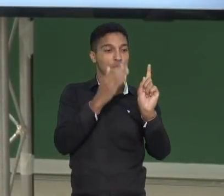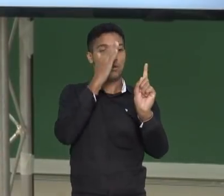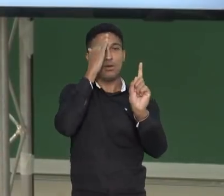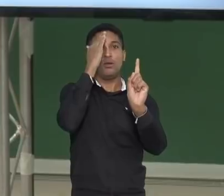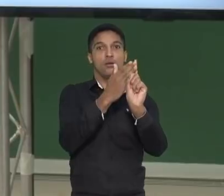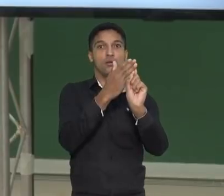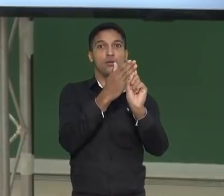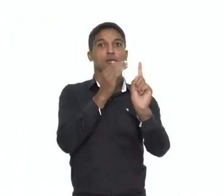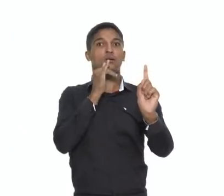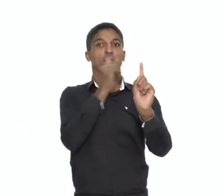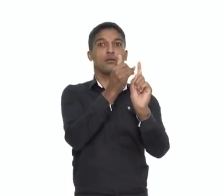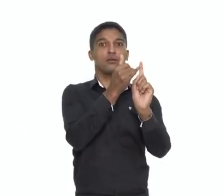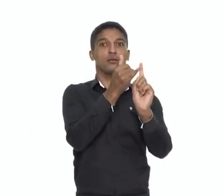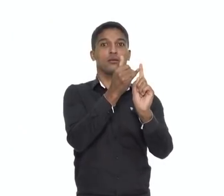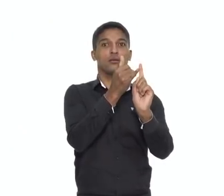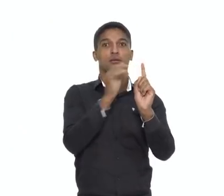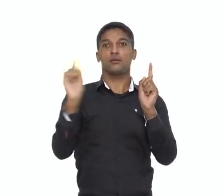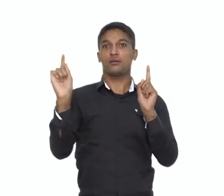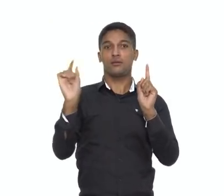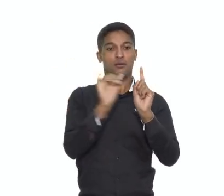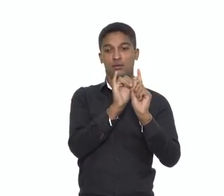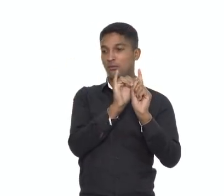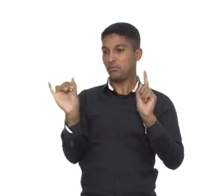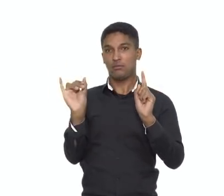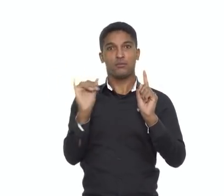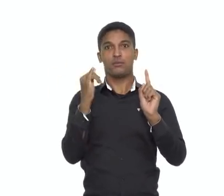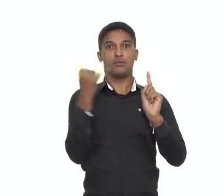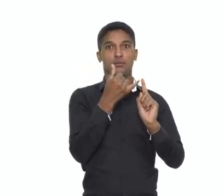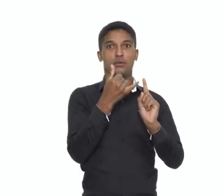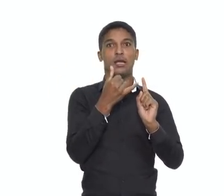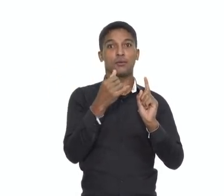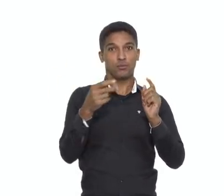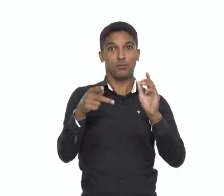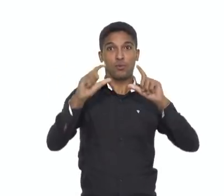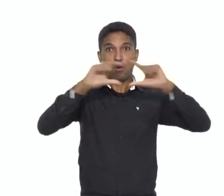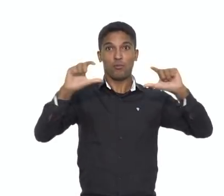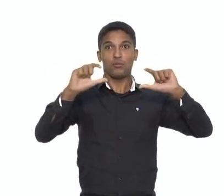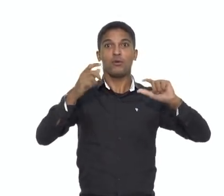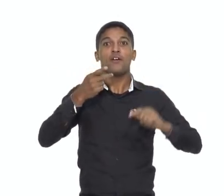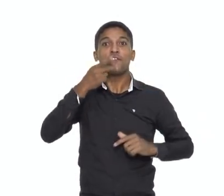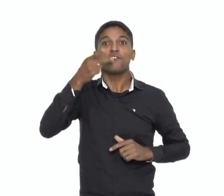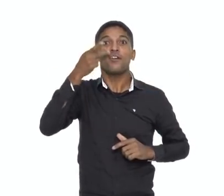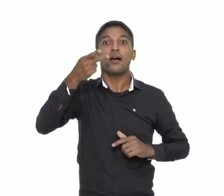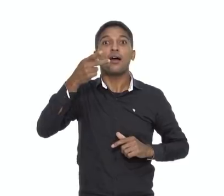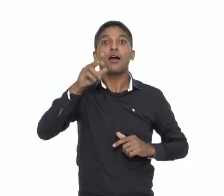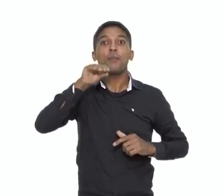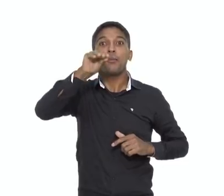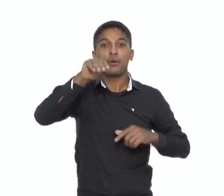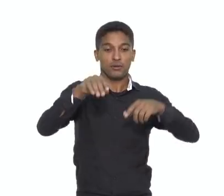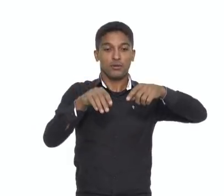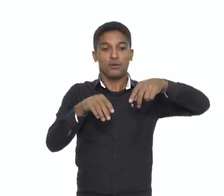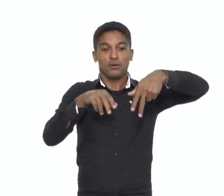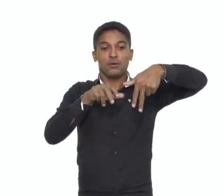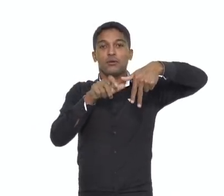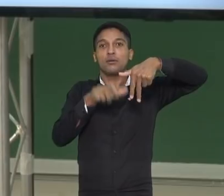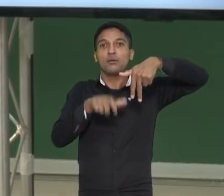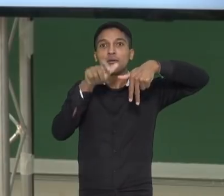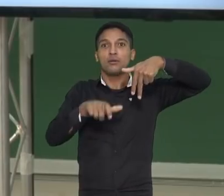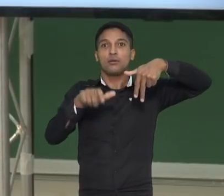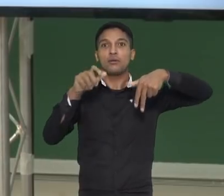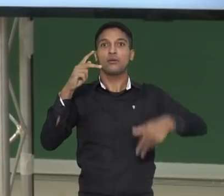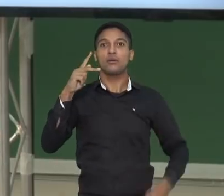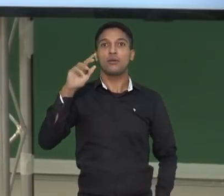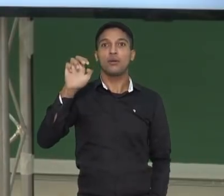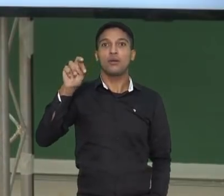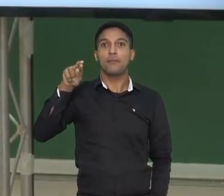então, esses são os elementos que indicam a fala ali dos personagens. E eles são também um dos modos de